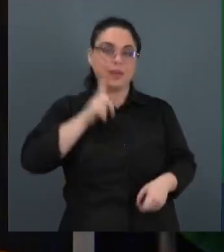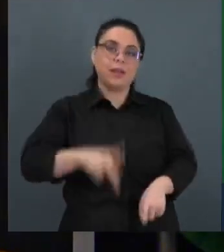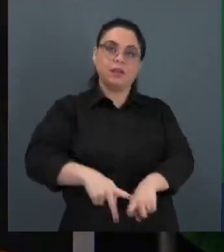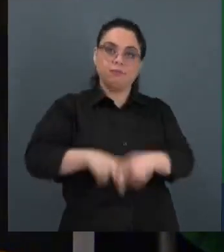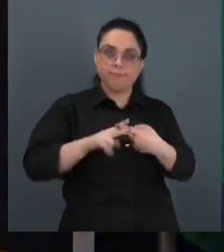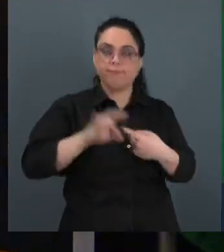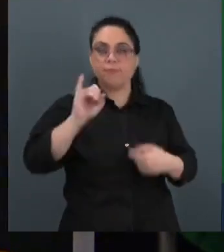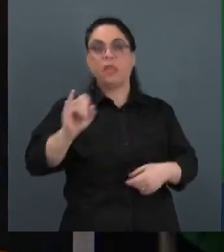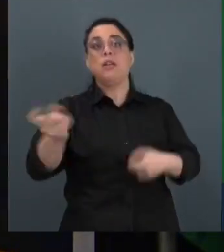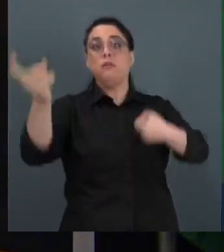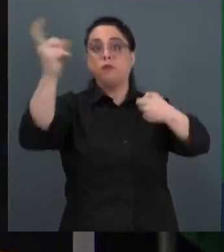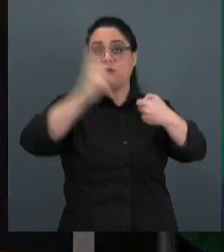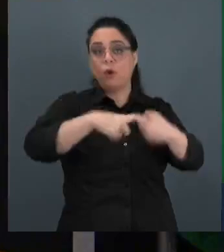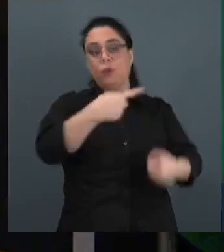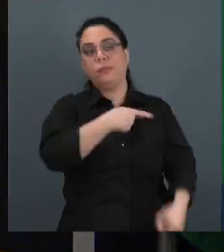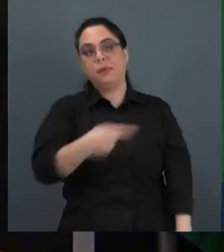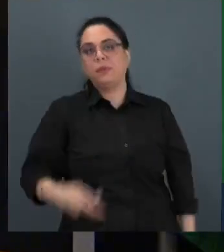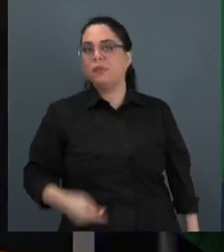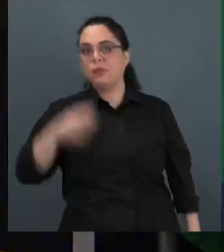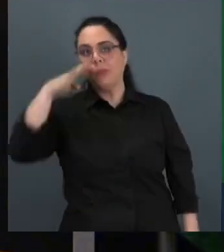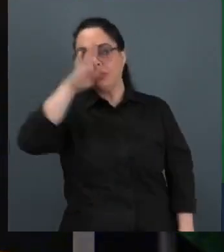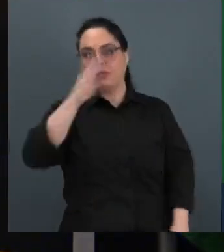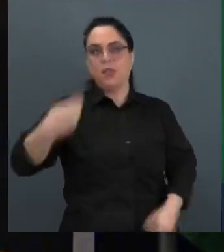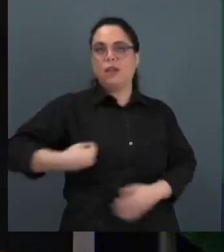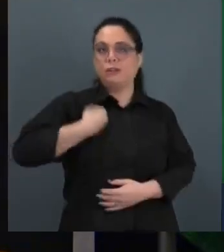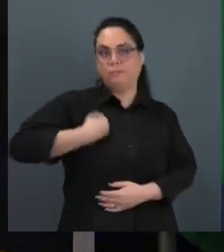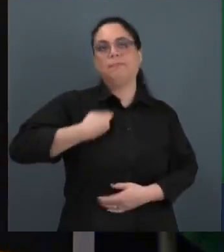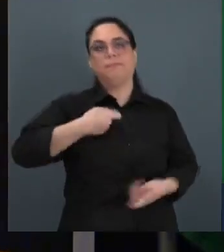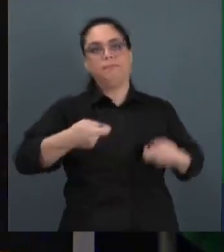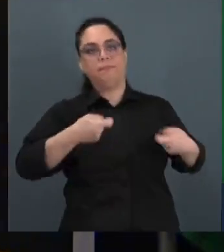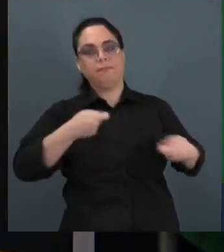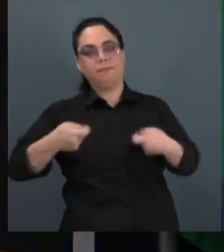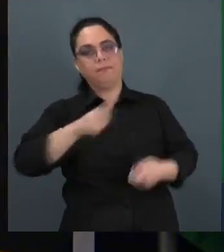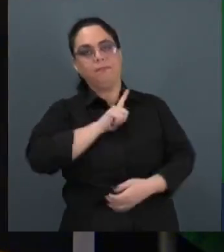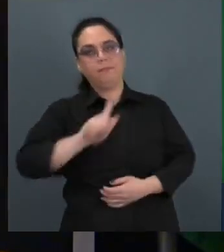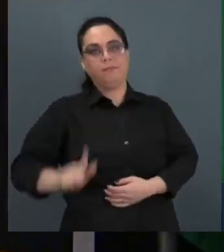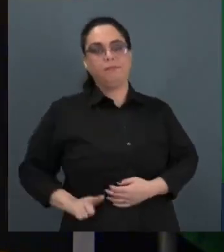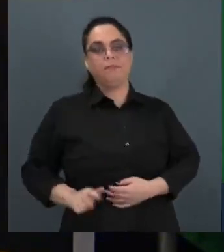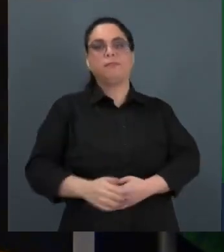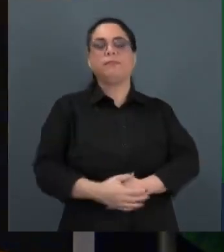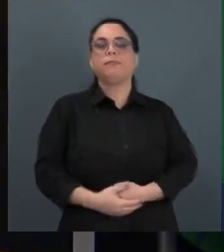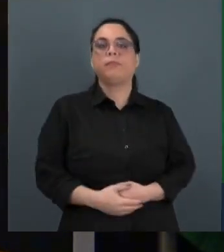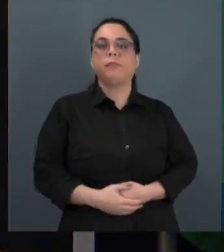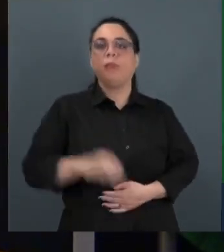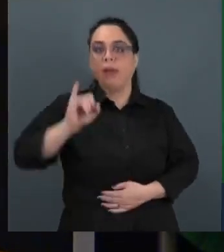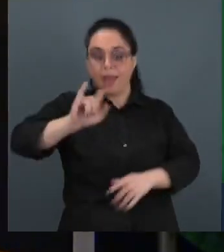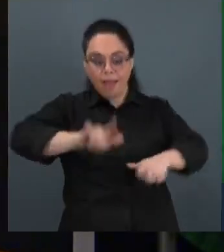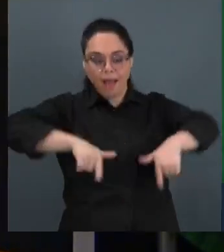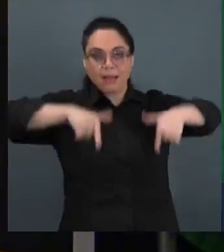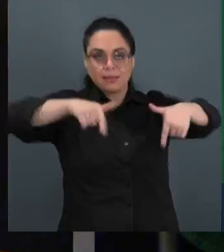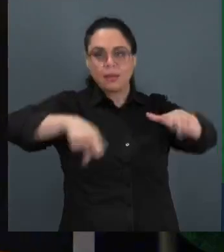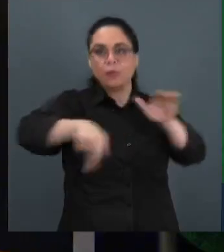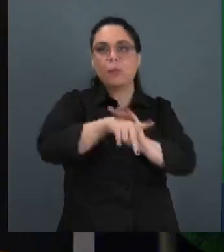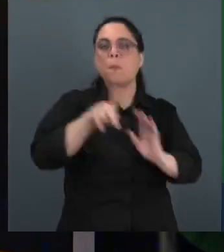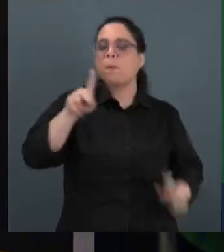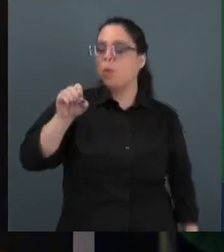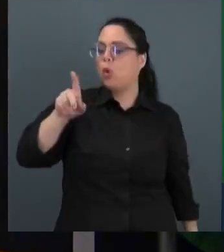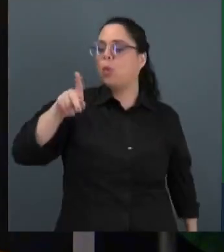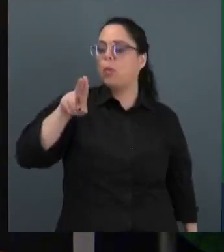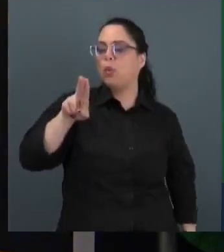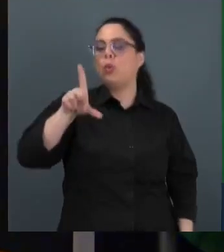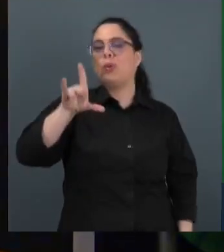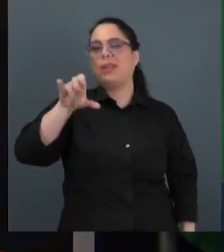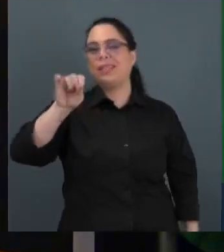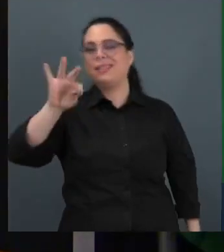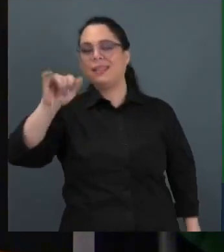à presidência da República. São ações populistas que impactam nesse orçamento que vamos votar